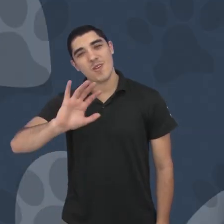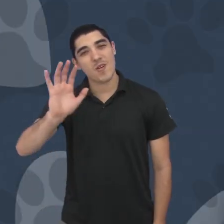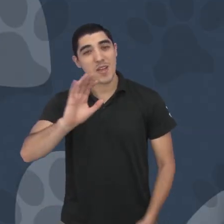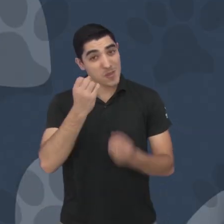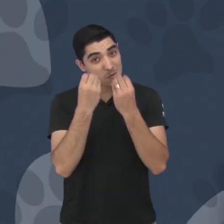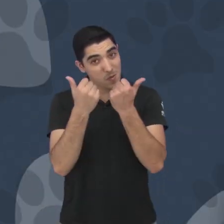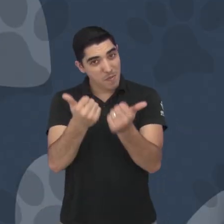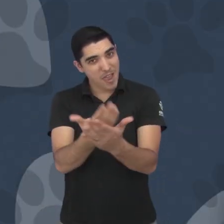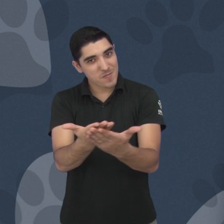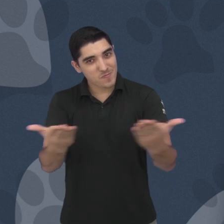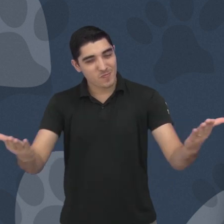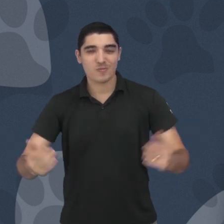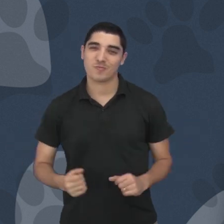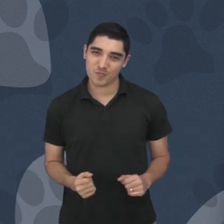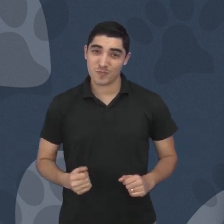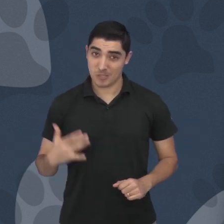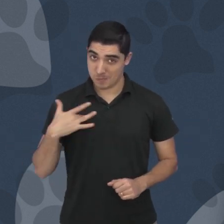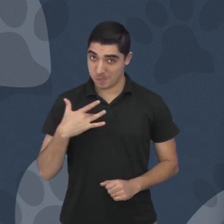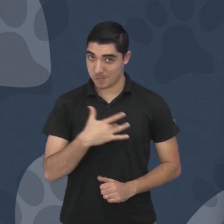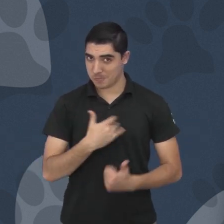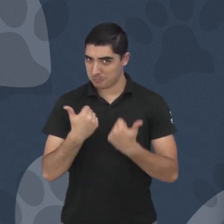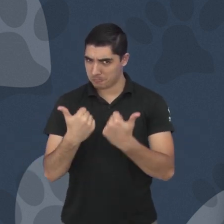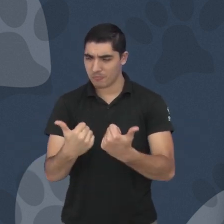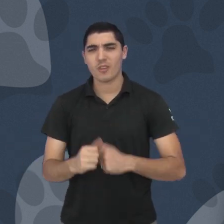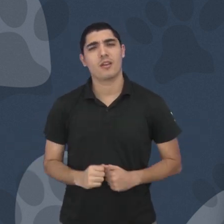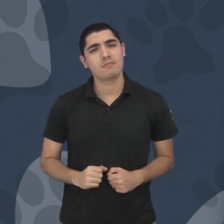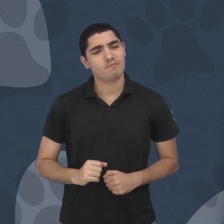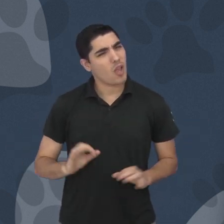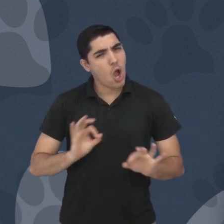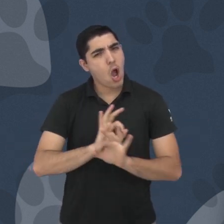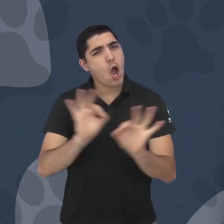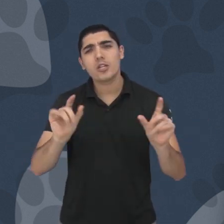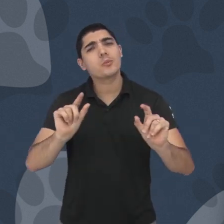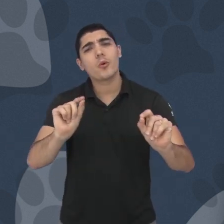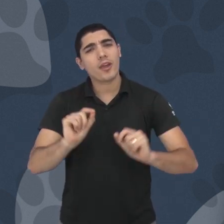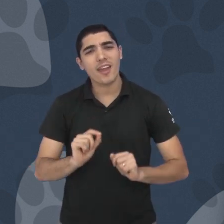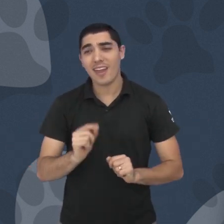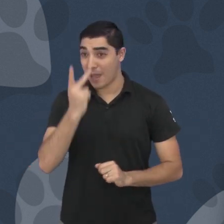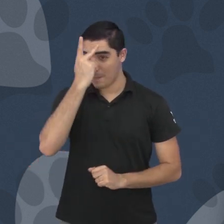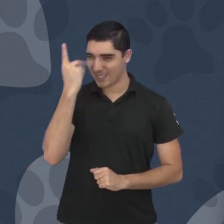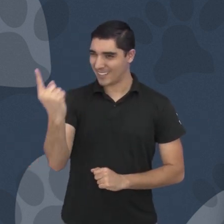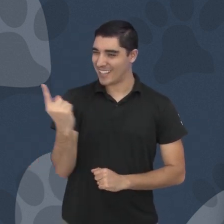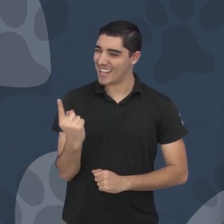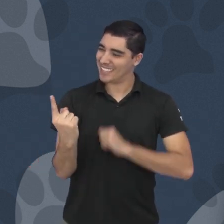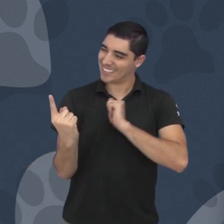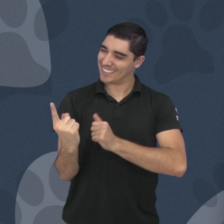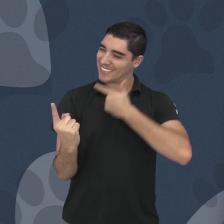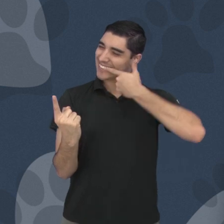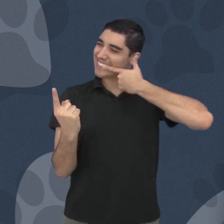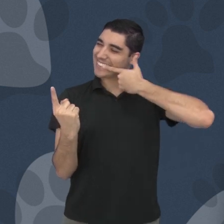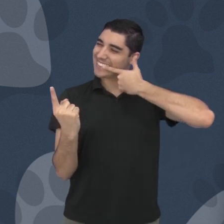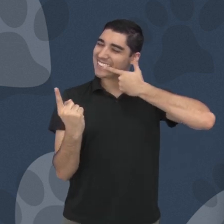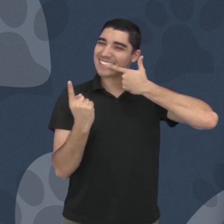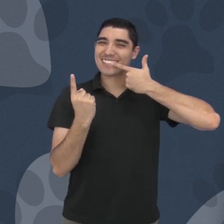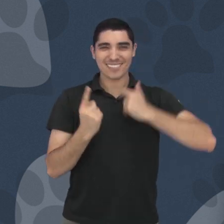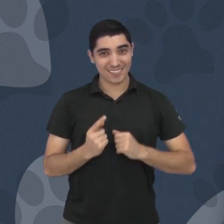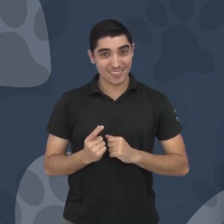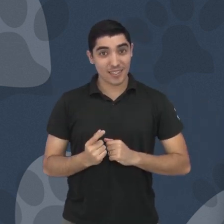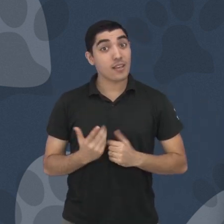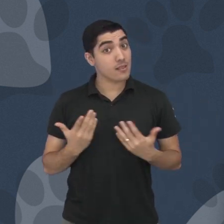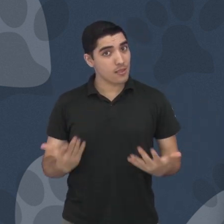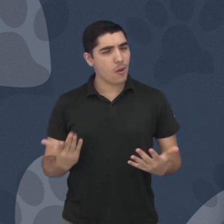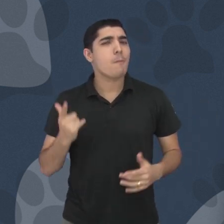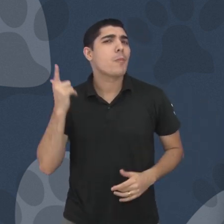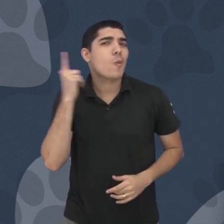pessoal, tudo bem por aí? Como é que vocês estão? Como que é bom, né? Poder receber alguém assim com um sorrisão no rosto. E para isso ser